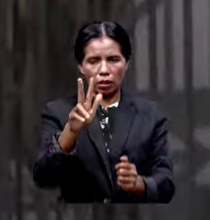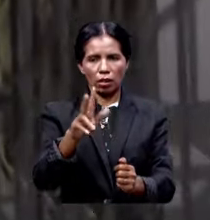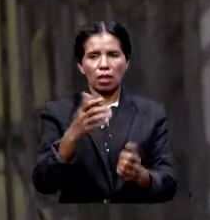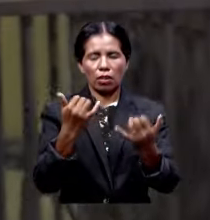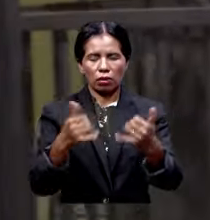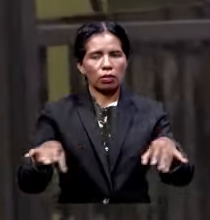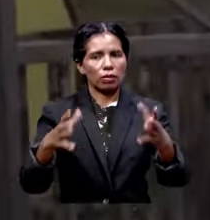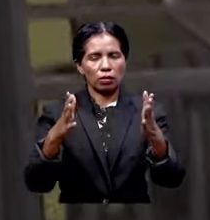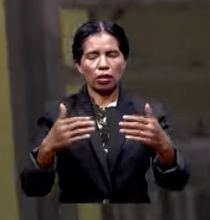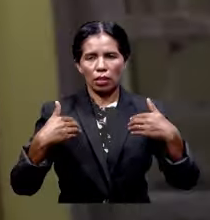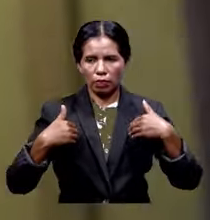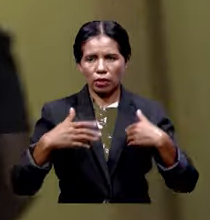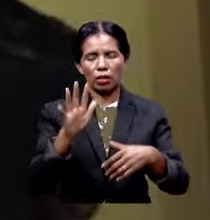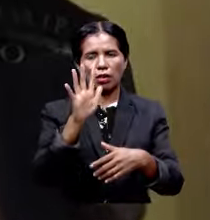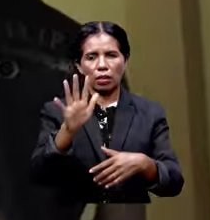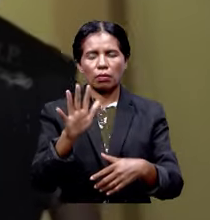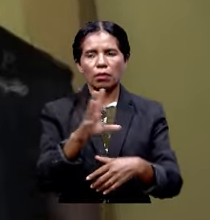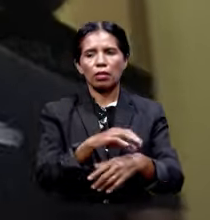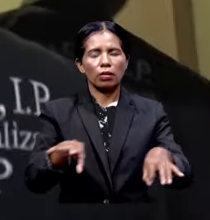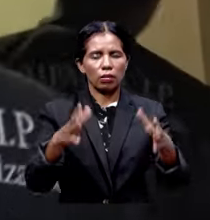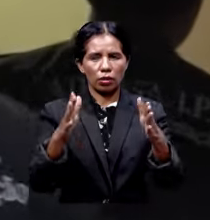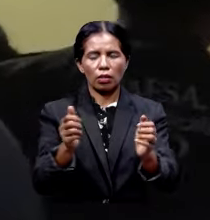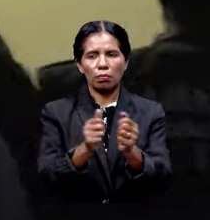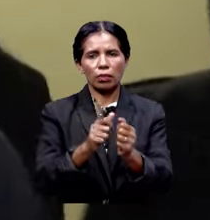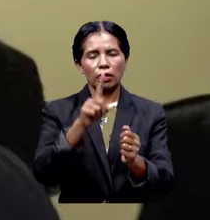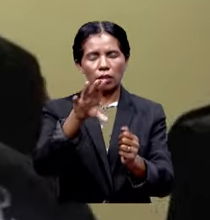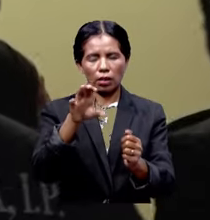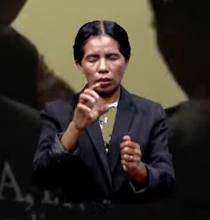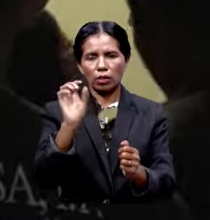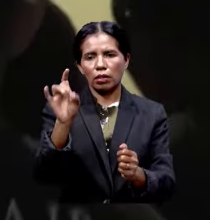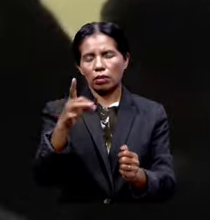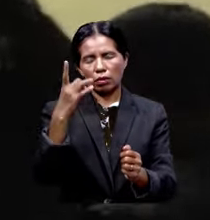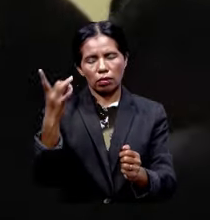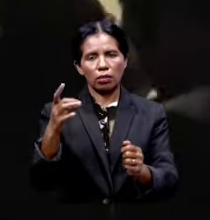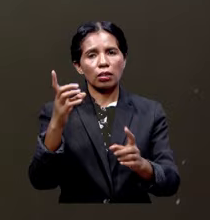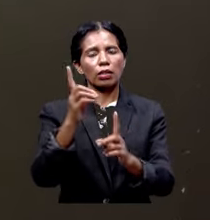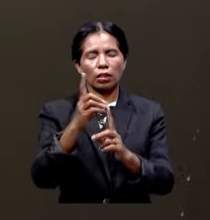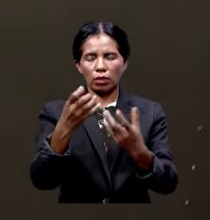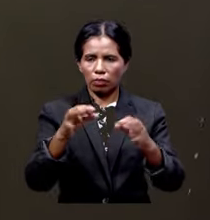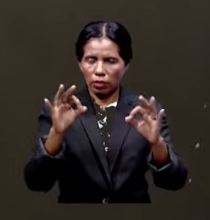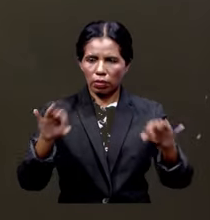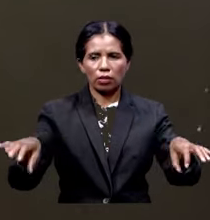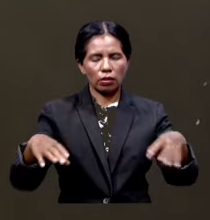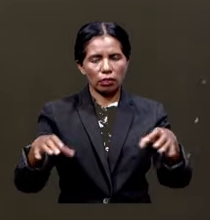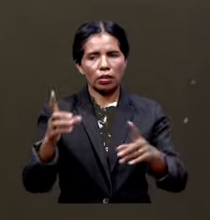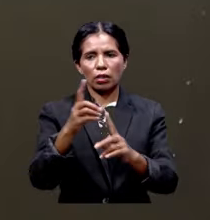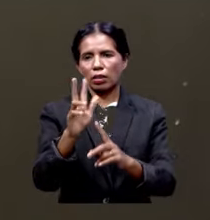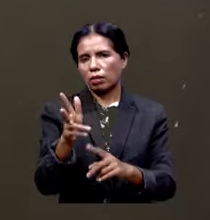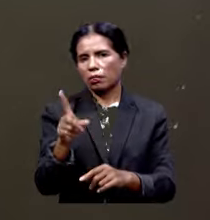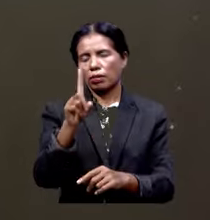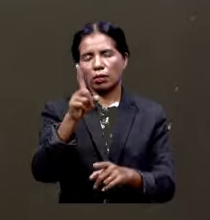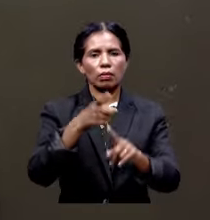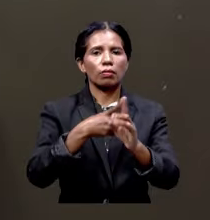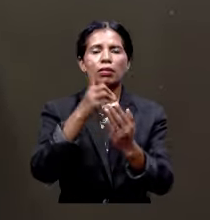IFAES Hela Deit na Indima, também funcionário contratado a Tucida Sanlu Recinualu, mas contrato termina ona e a Loron Tolulu Recinida, o fulano de